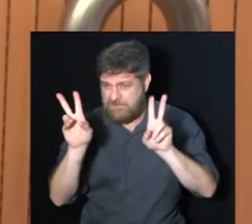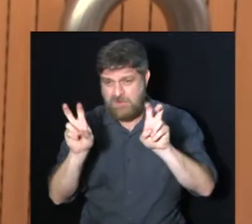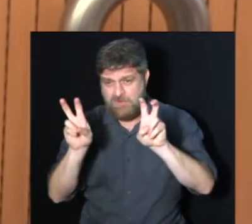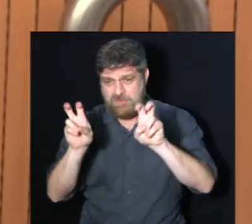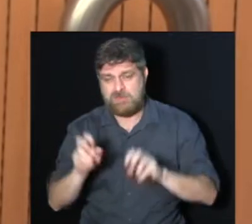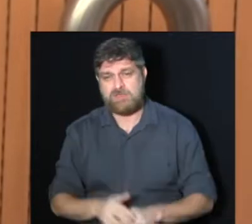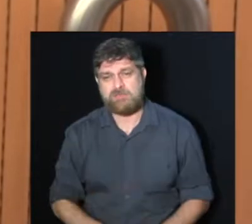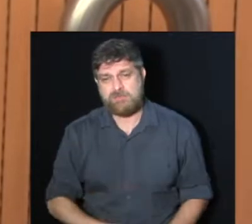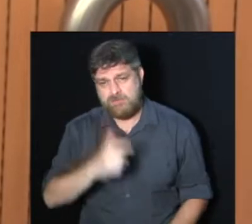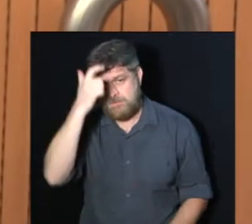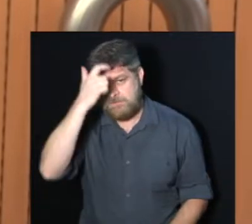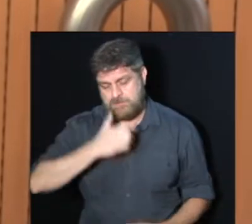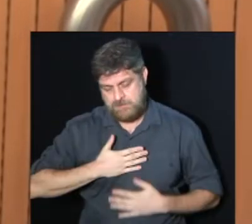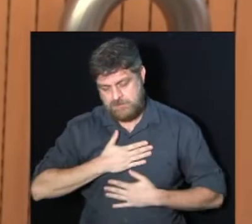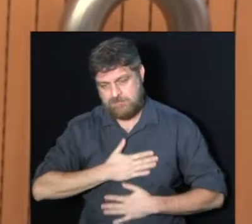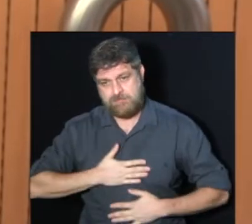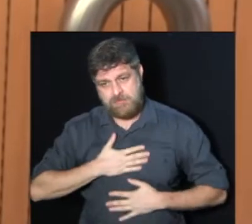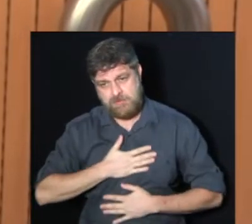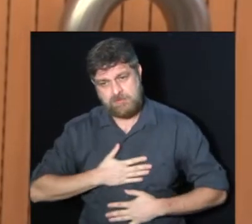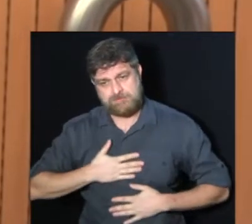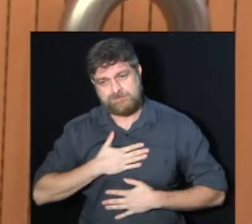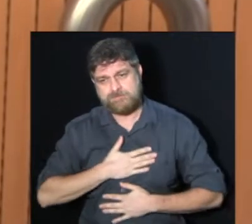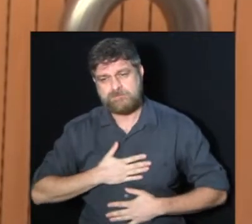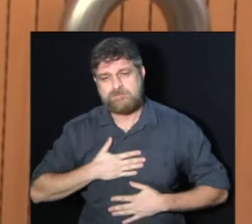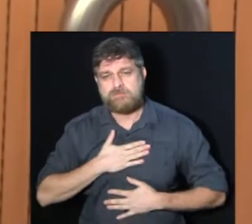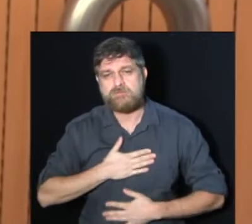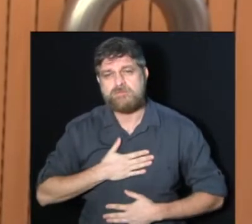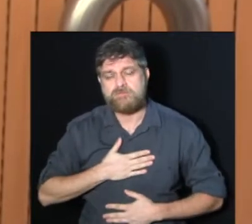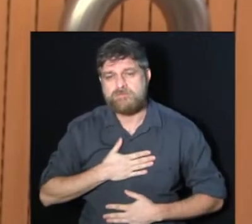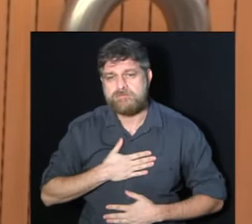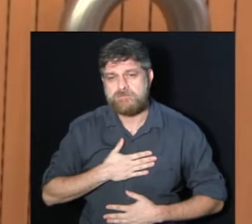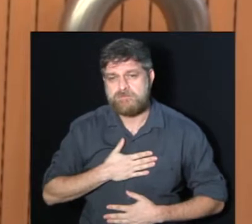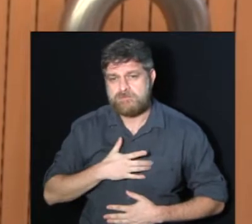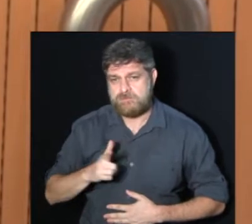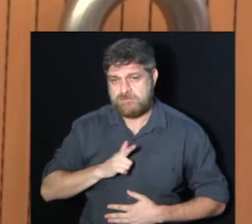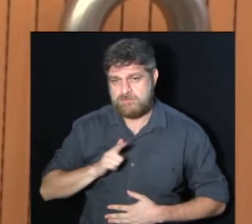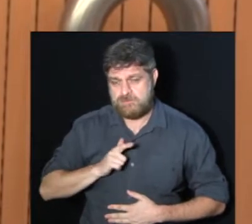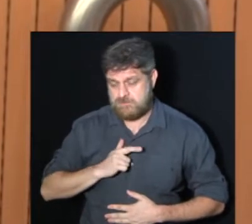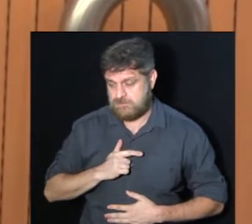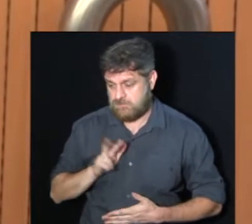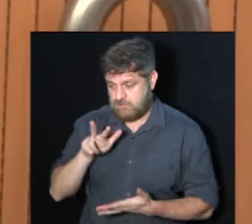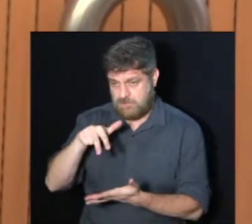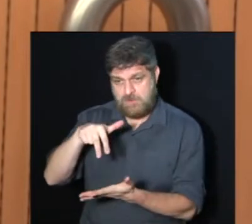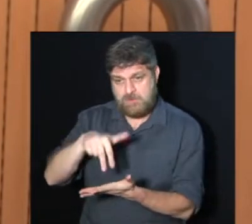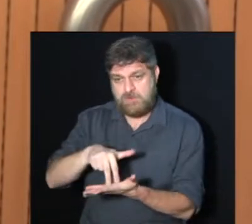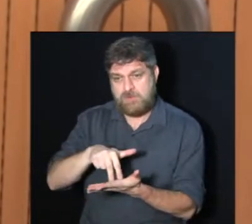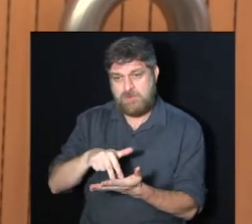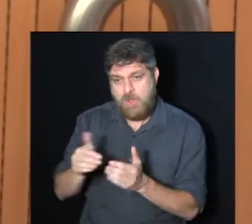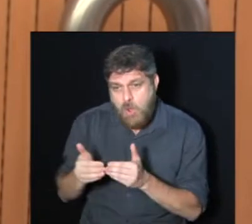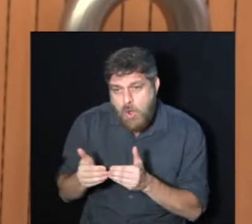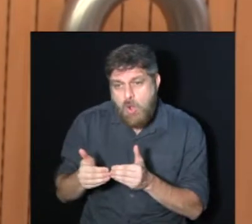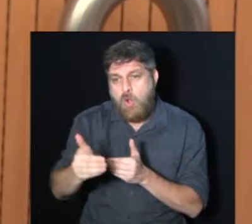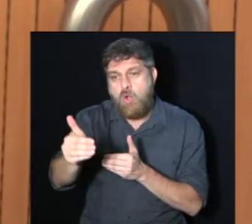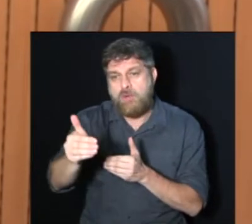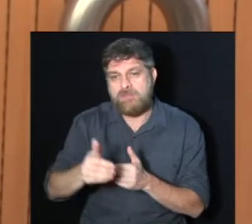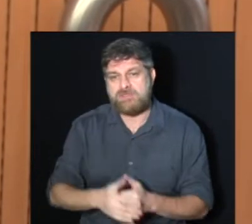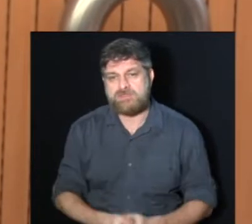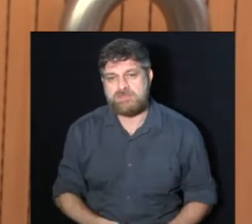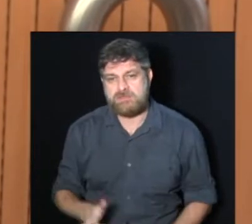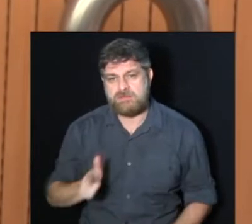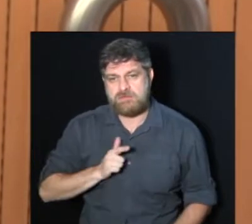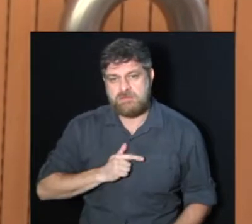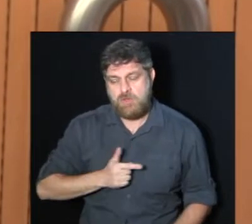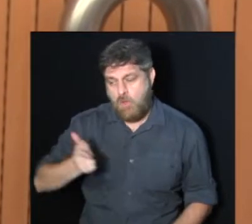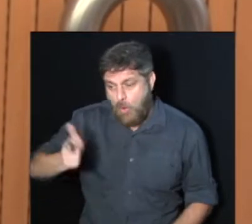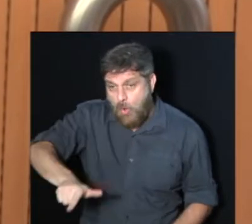tenho a grata satisfação de estar nesse evento, inaugurando a série de eventos